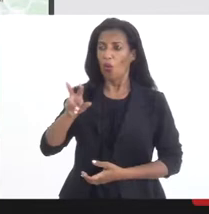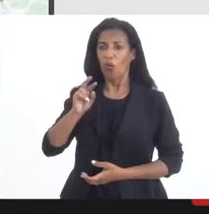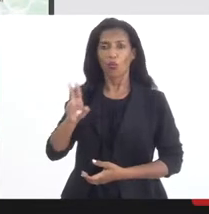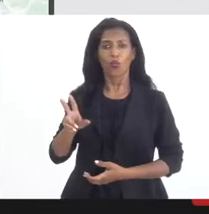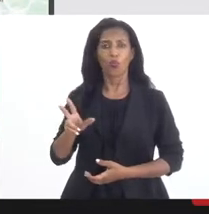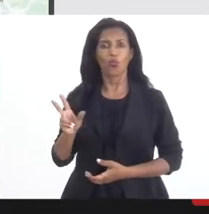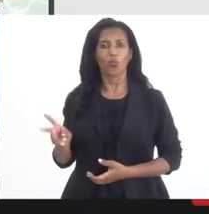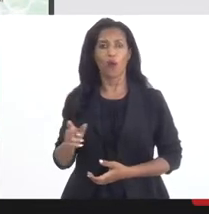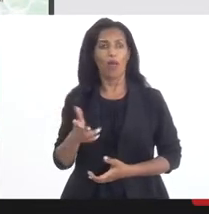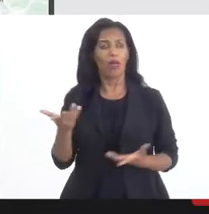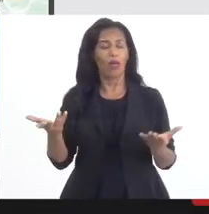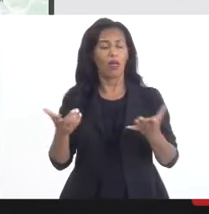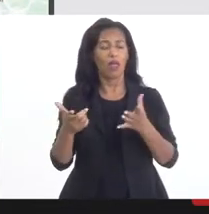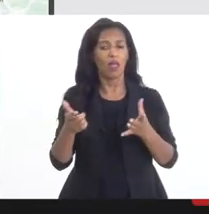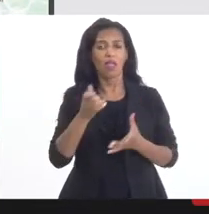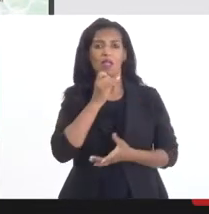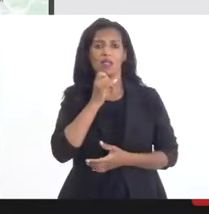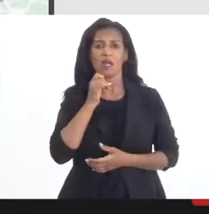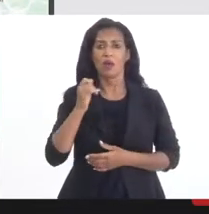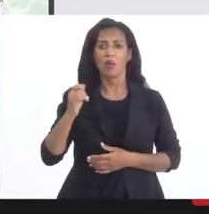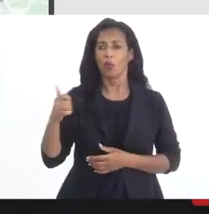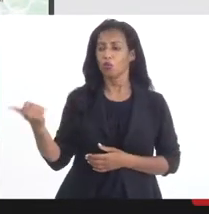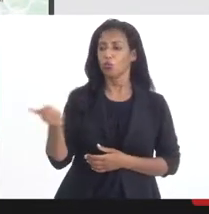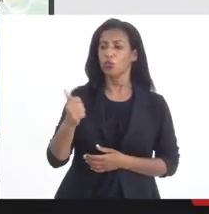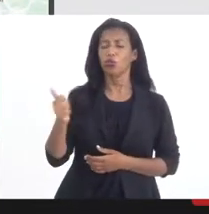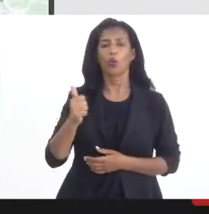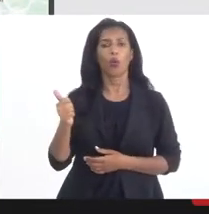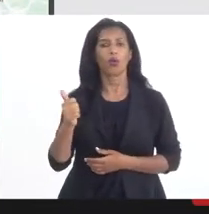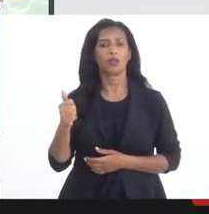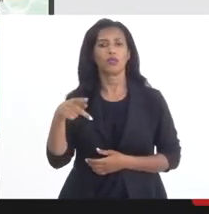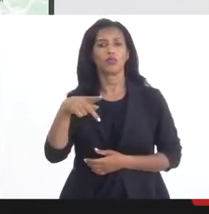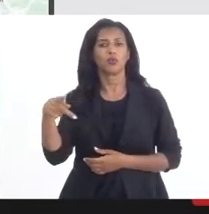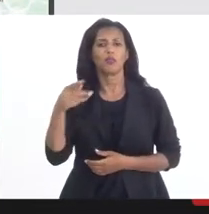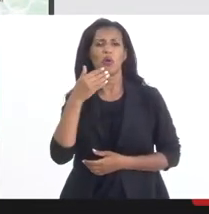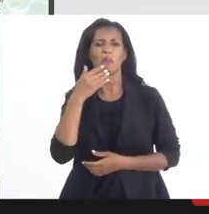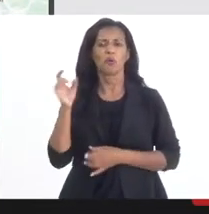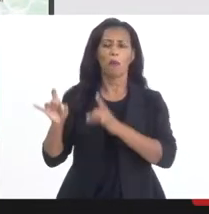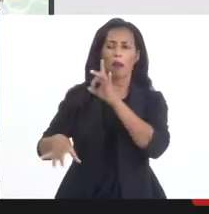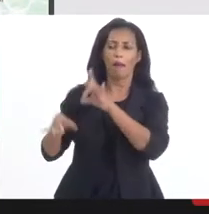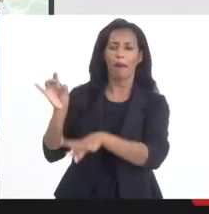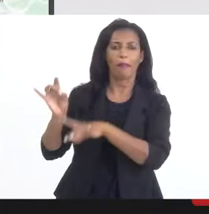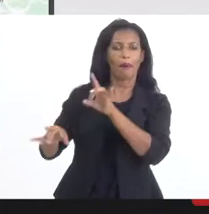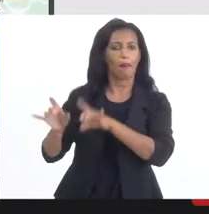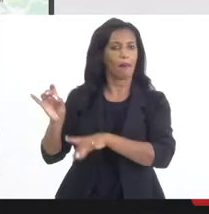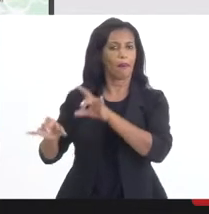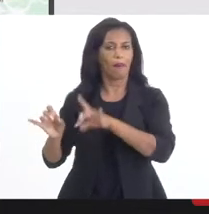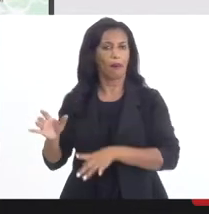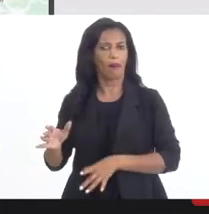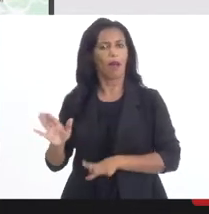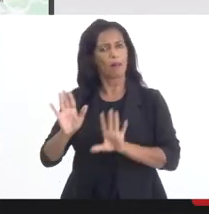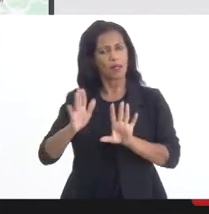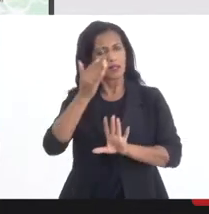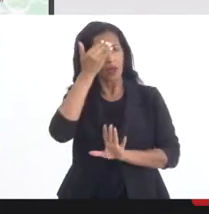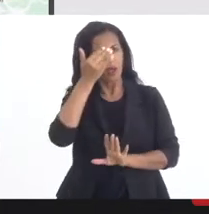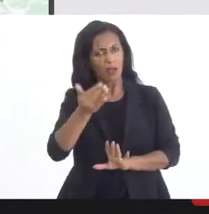vacância dos 11 professores que pediram exoneração, que muito bem agradeço a LERJ